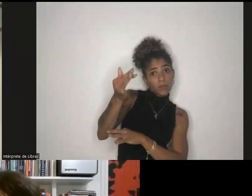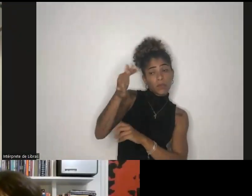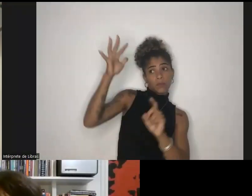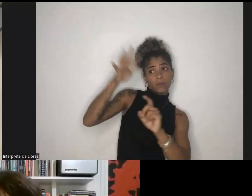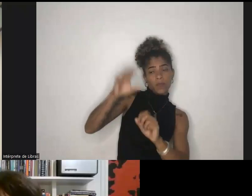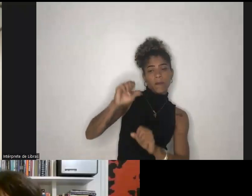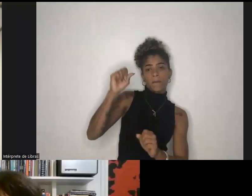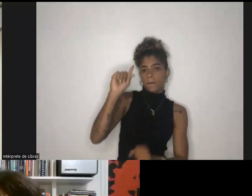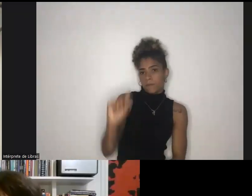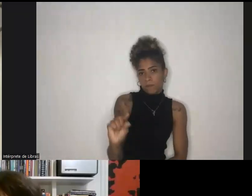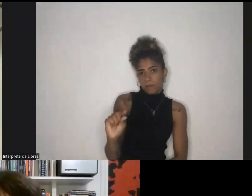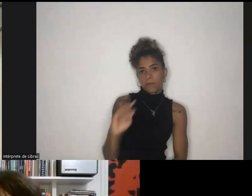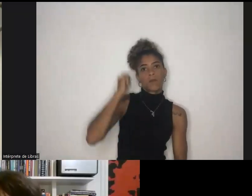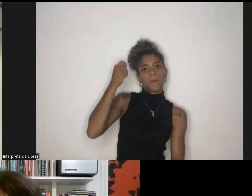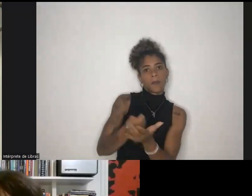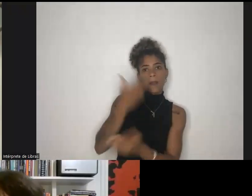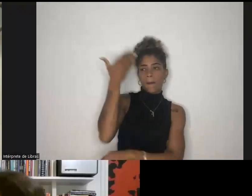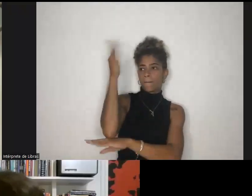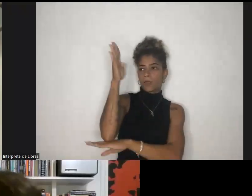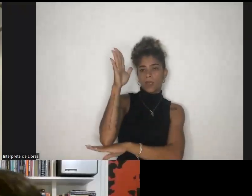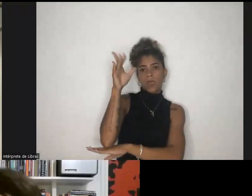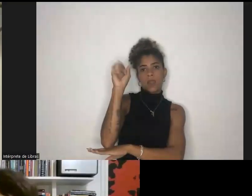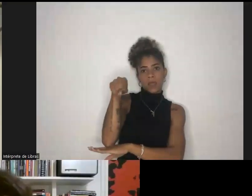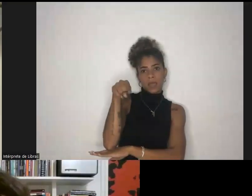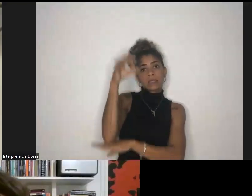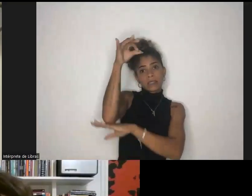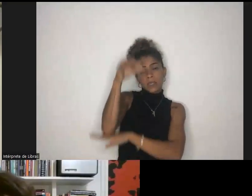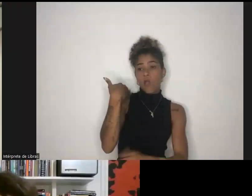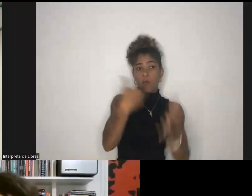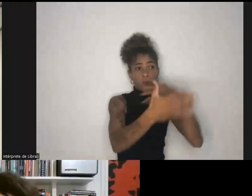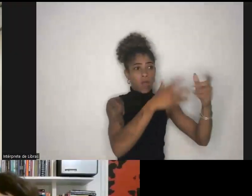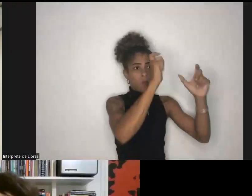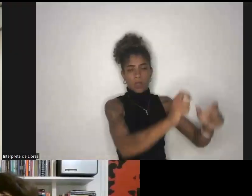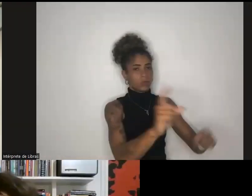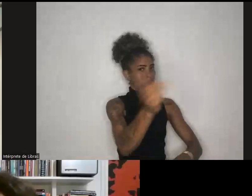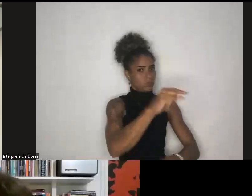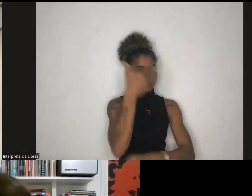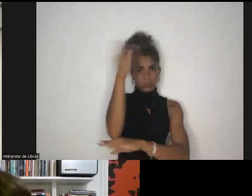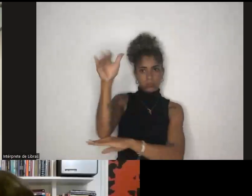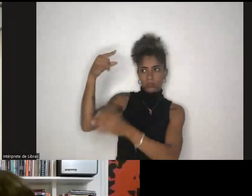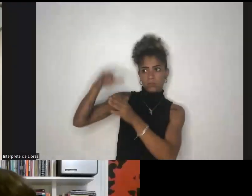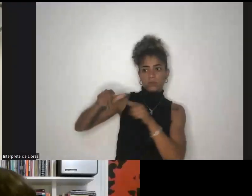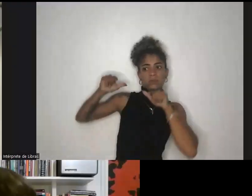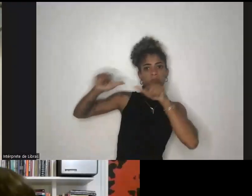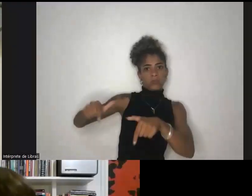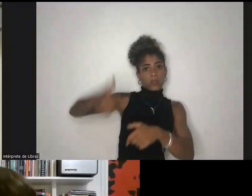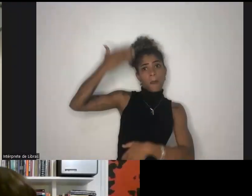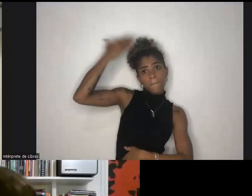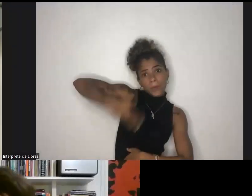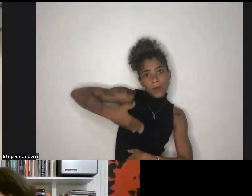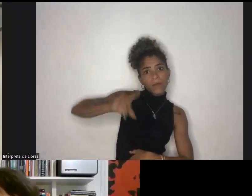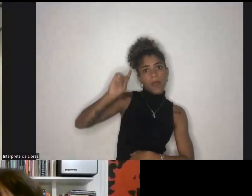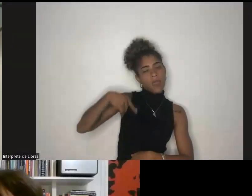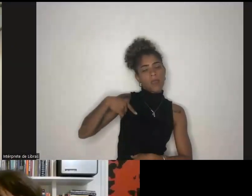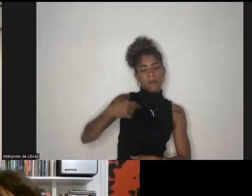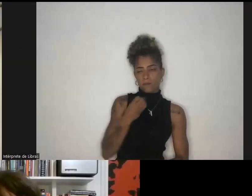vamos comprar a madeira certificada não compra madeira em qualquer Madeireira Então você tem um laudo que comprova que aquela madeira é certificada